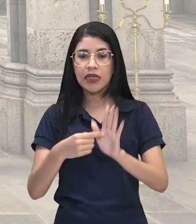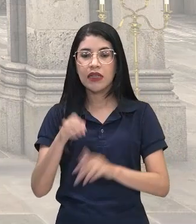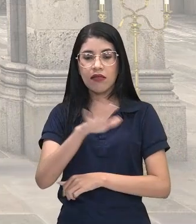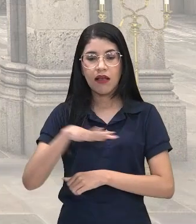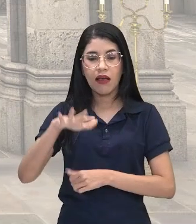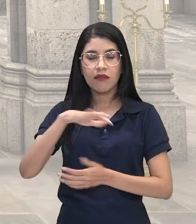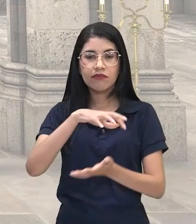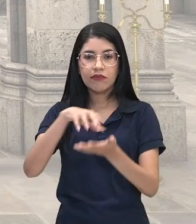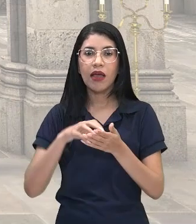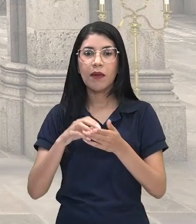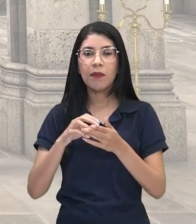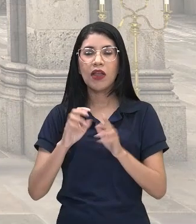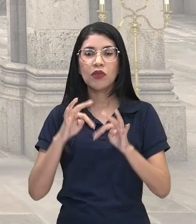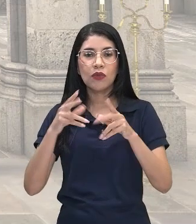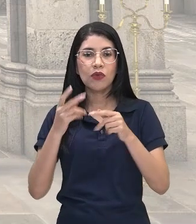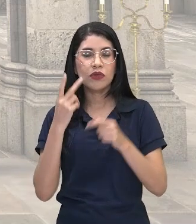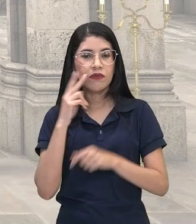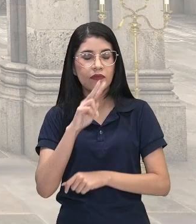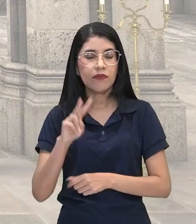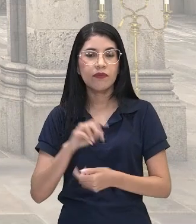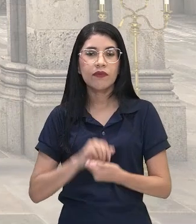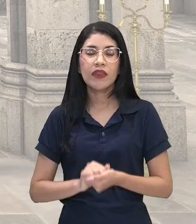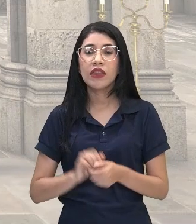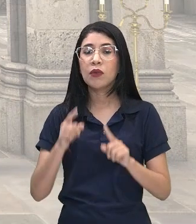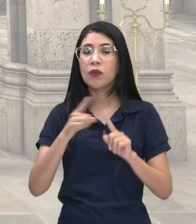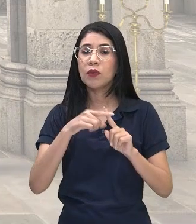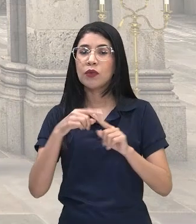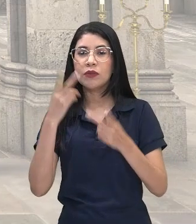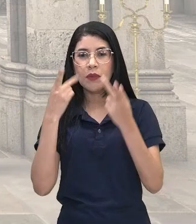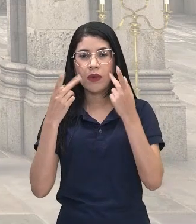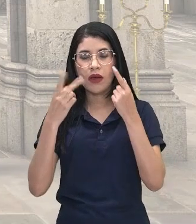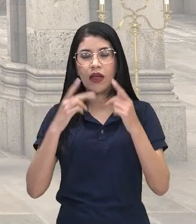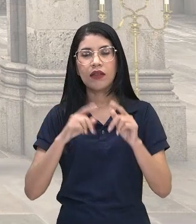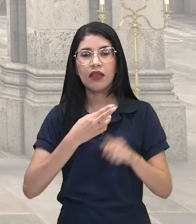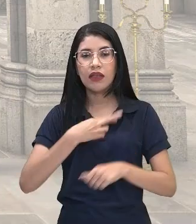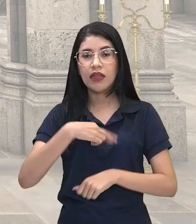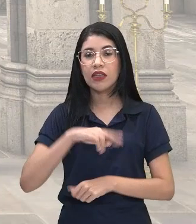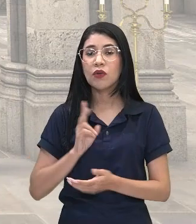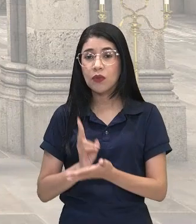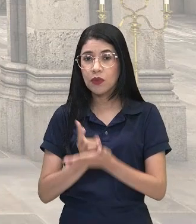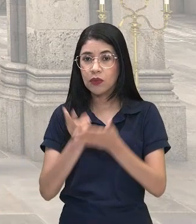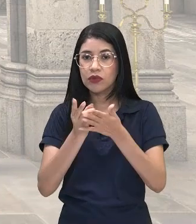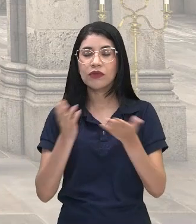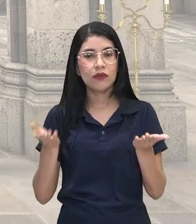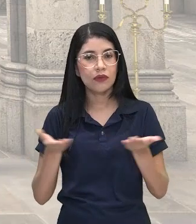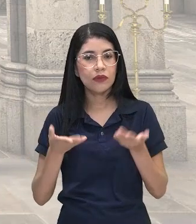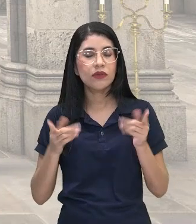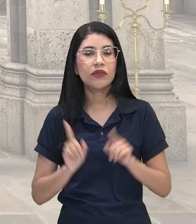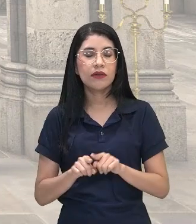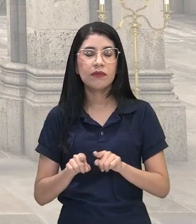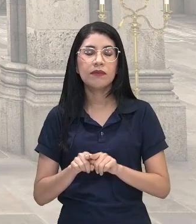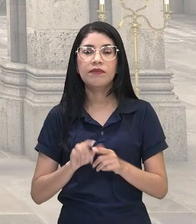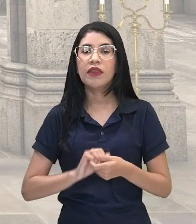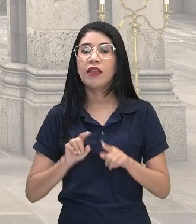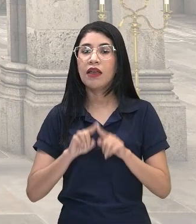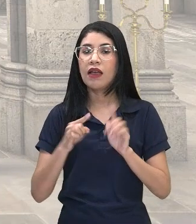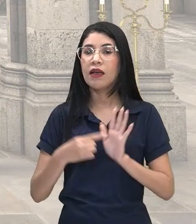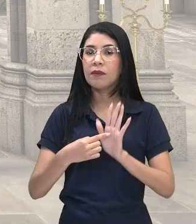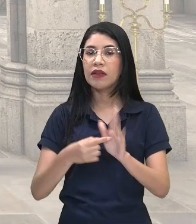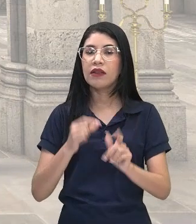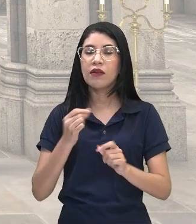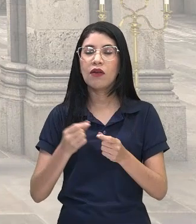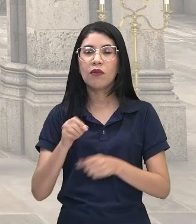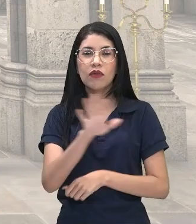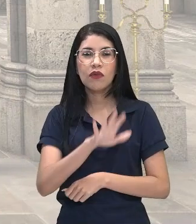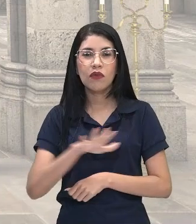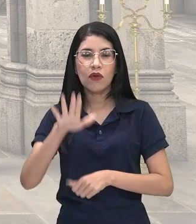mesmo no adro das igrejas. Esse tipo de teatro religioso ainda se mantém até os dias atuais, nas apresentações ao ar livre,